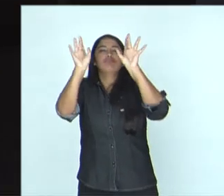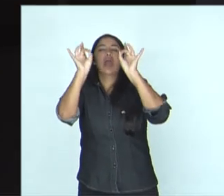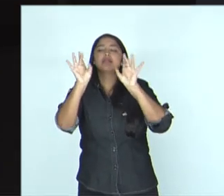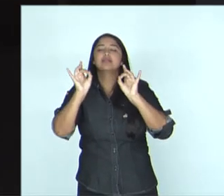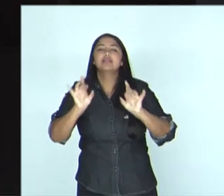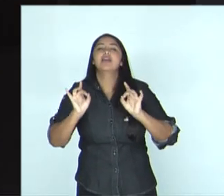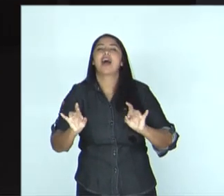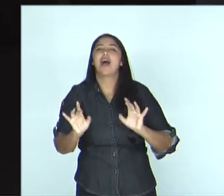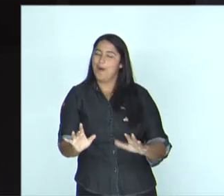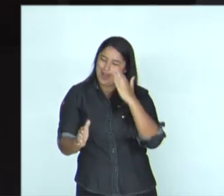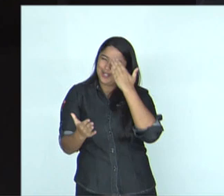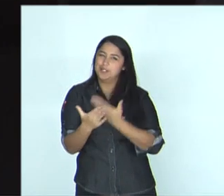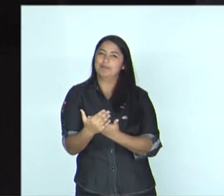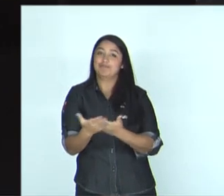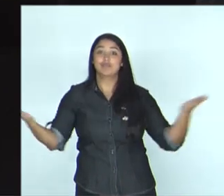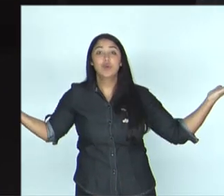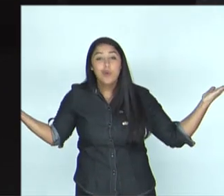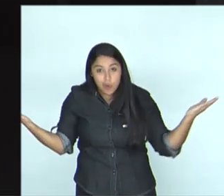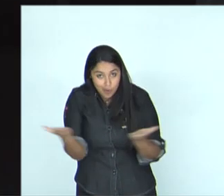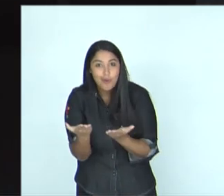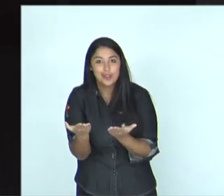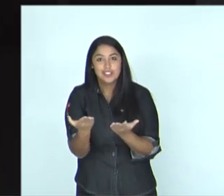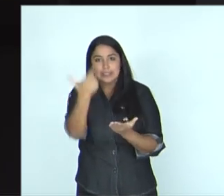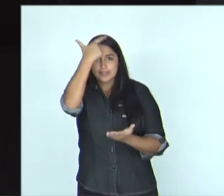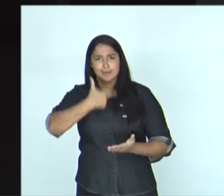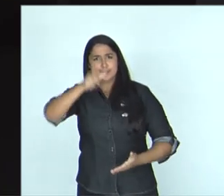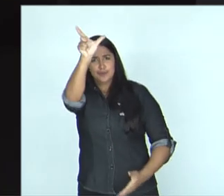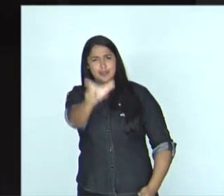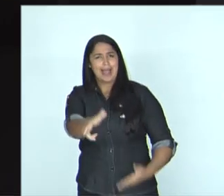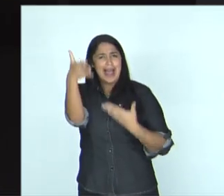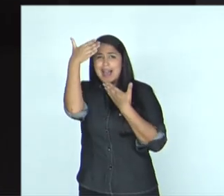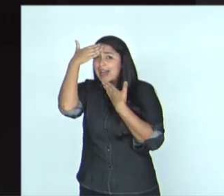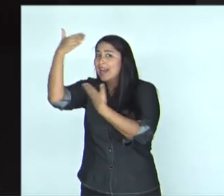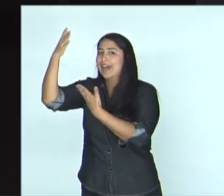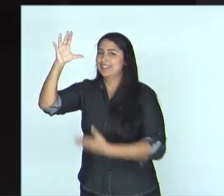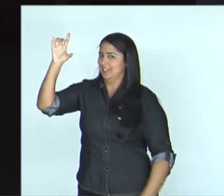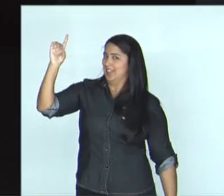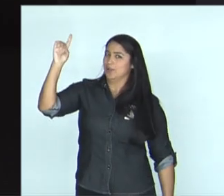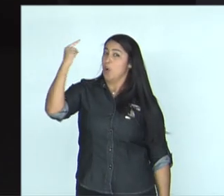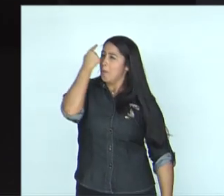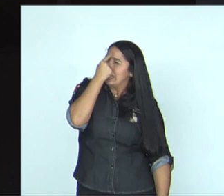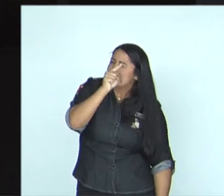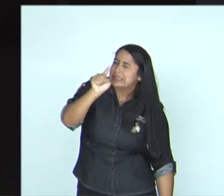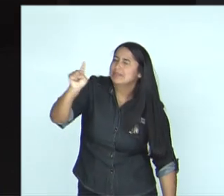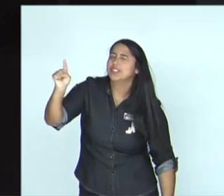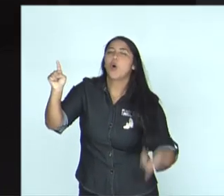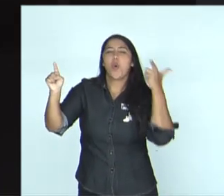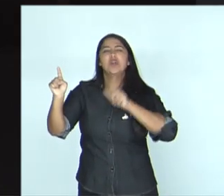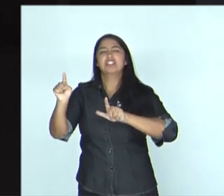nós estamos muito gratos a Deus, porque mais uma semana que todos os compromissos da igreja foram